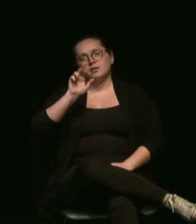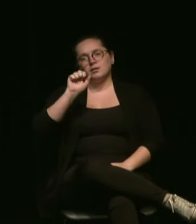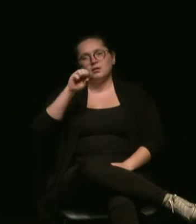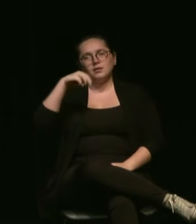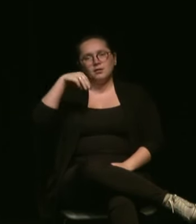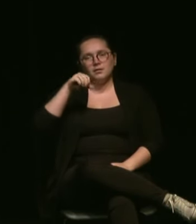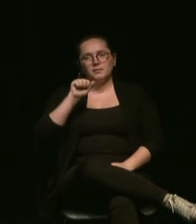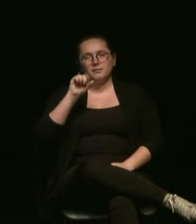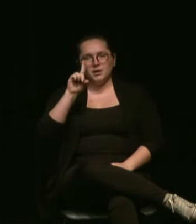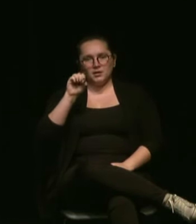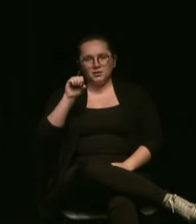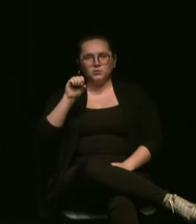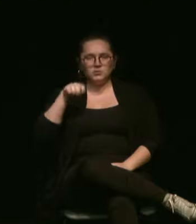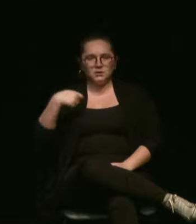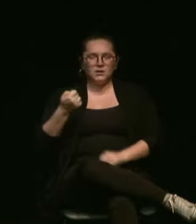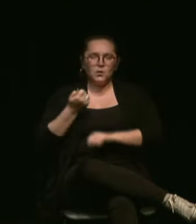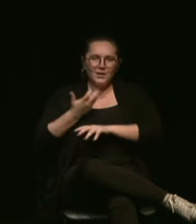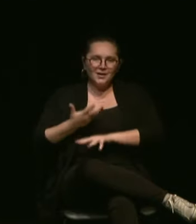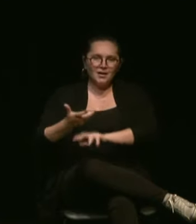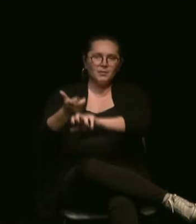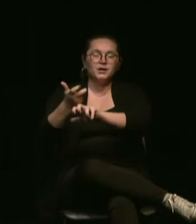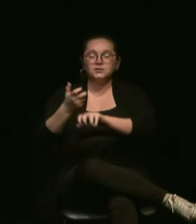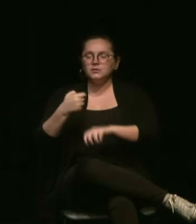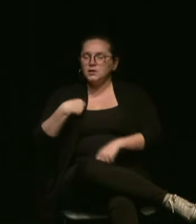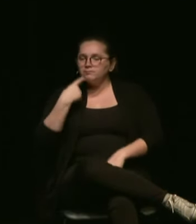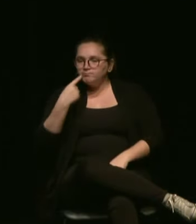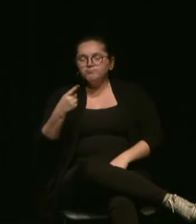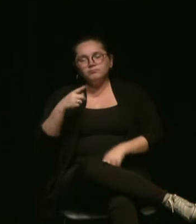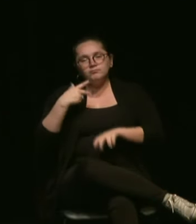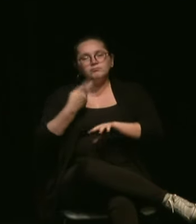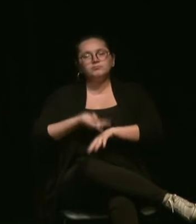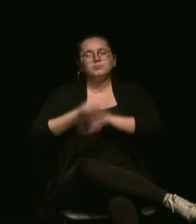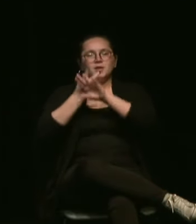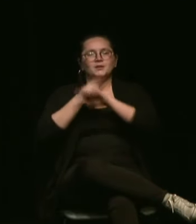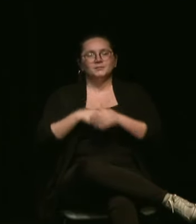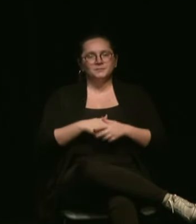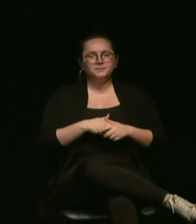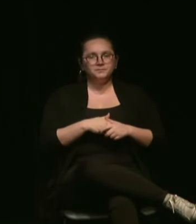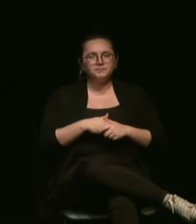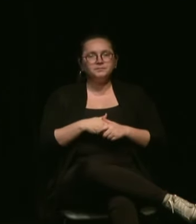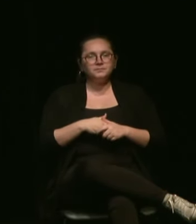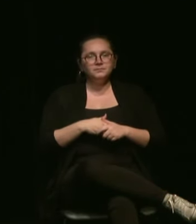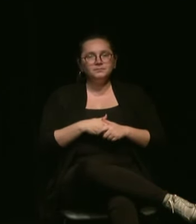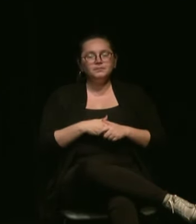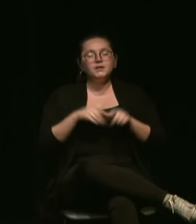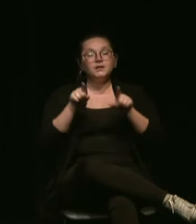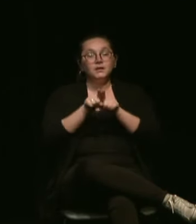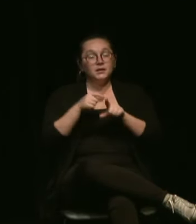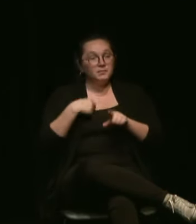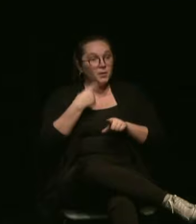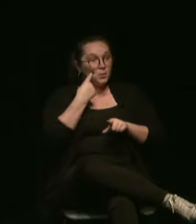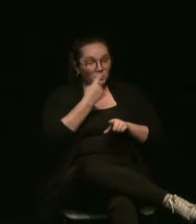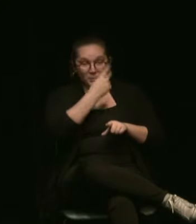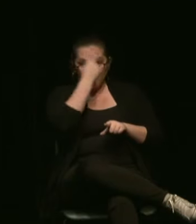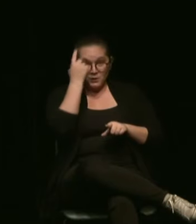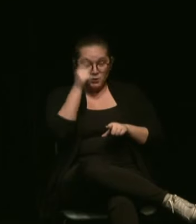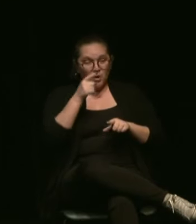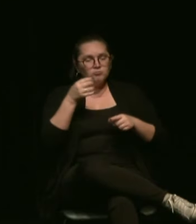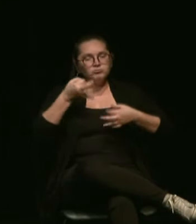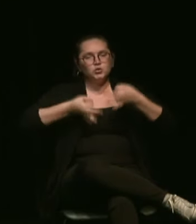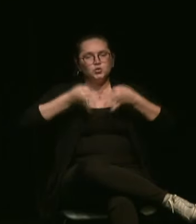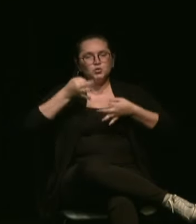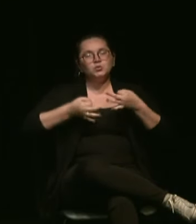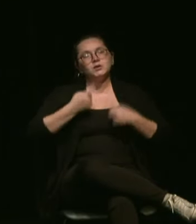Entram o terceiro herói dessa história, que é o Júri de Gramado, que reconhece que aquele era um filme que